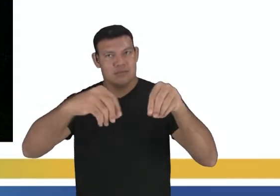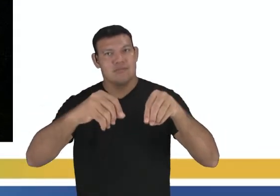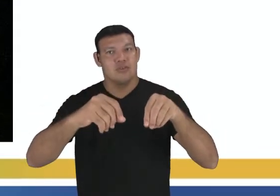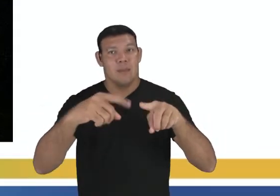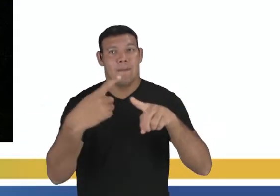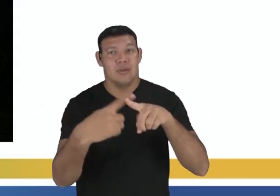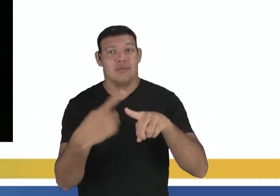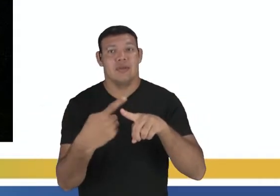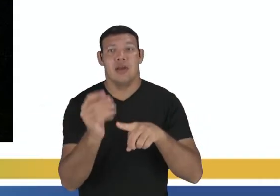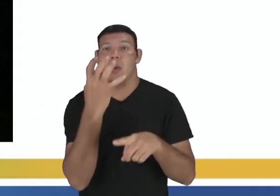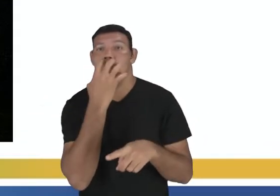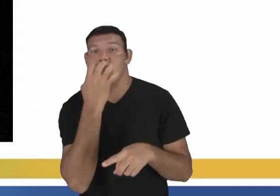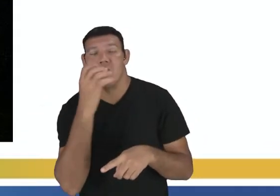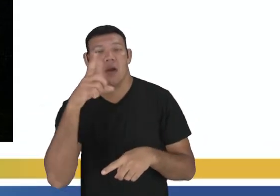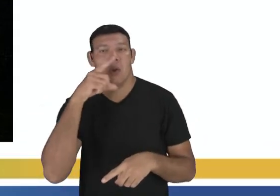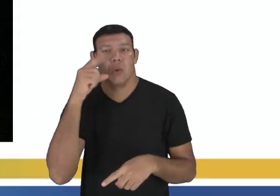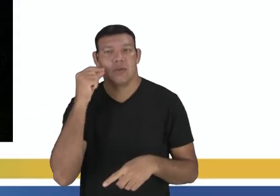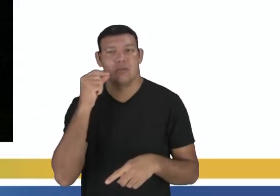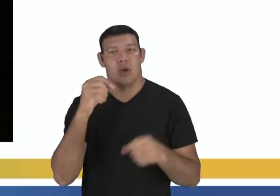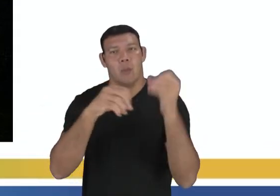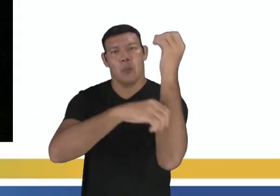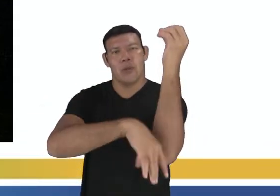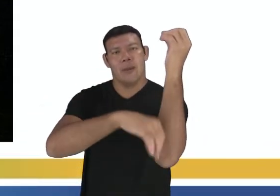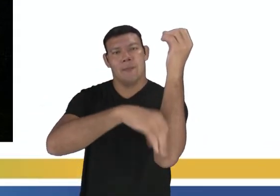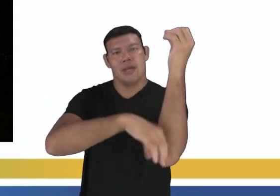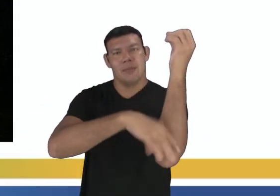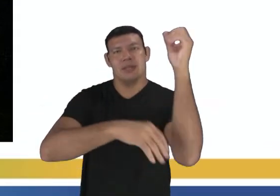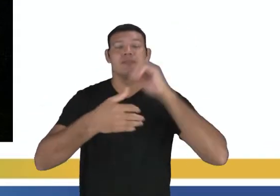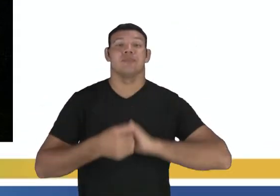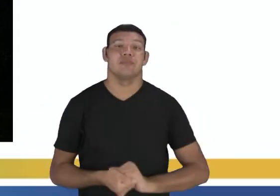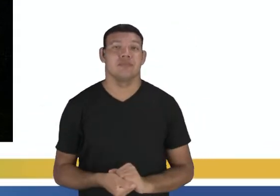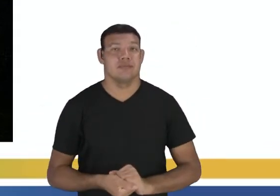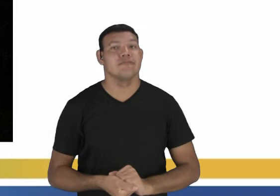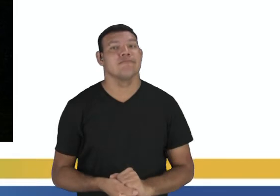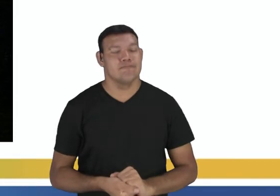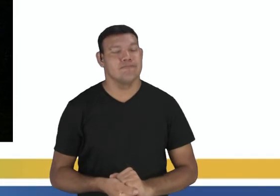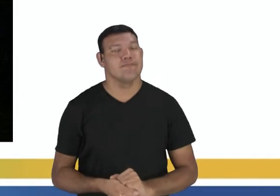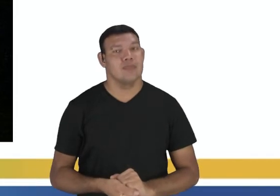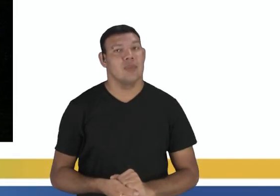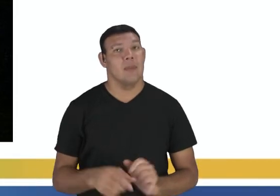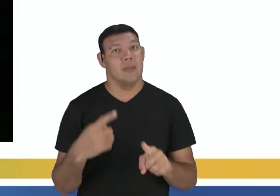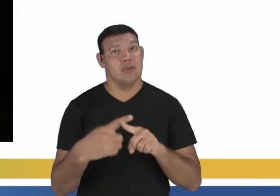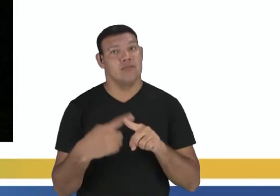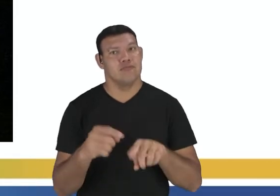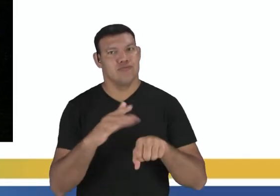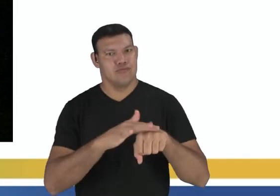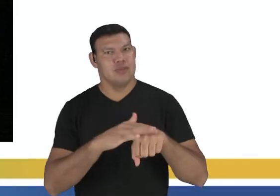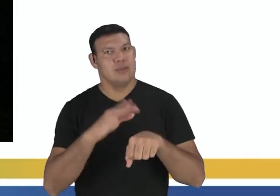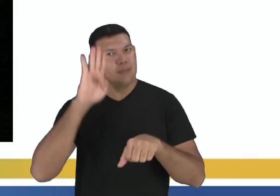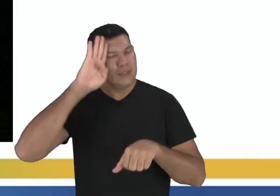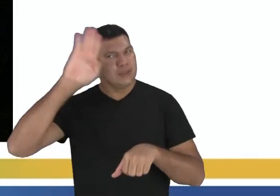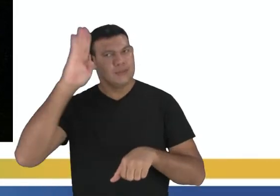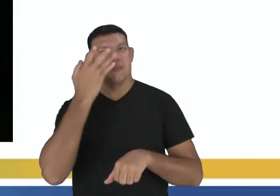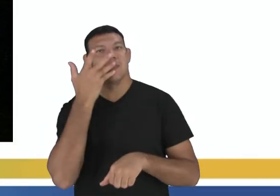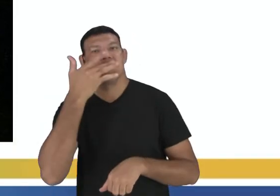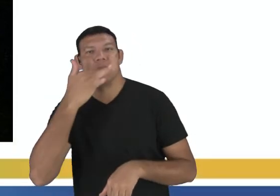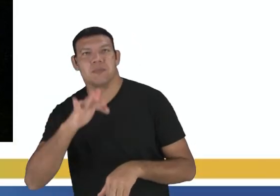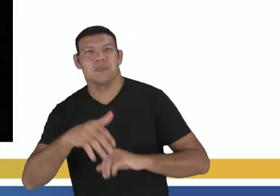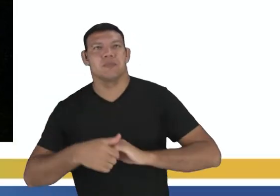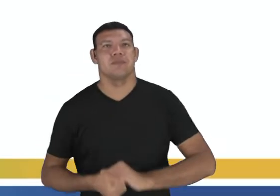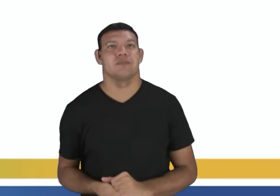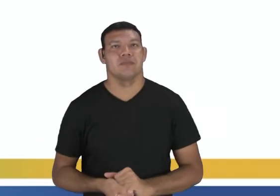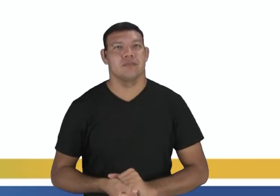cães e gatos fazem as suas necessidades, tá? Então, larva migrans atingem bastante, principalmente crianças, tá bom? Bem